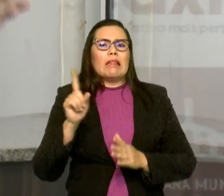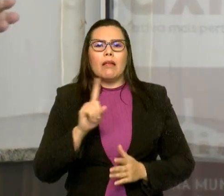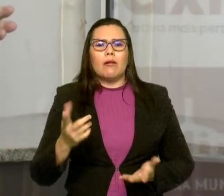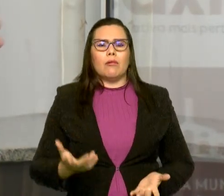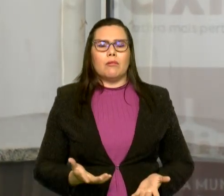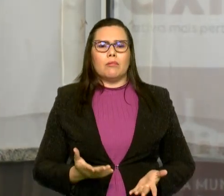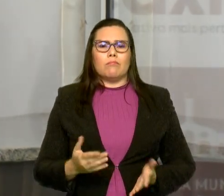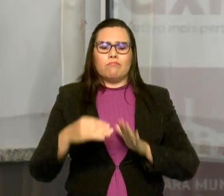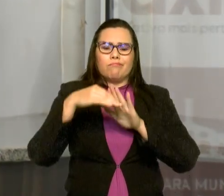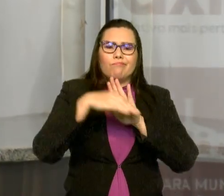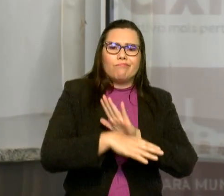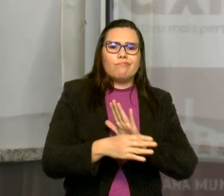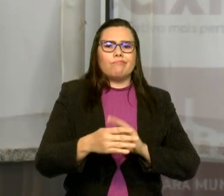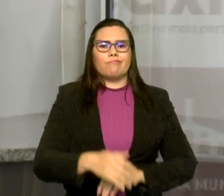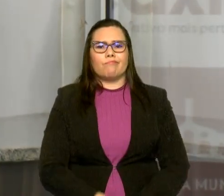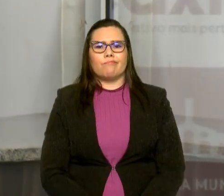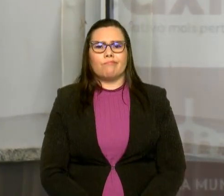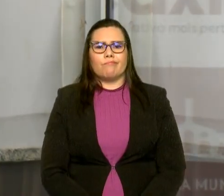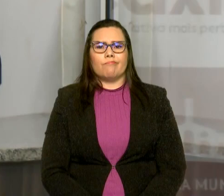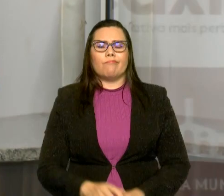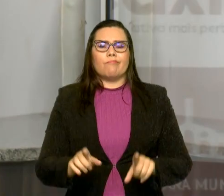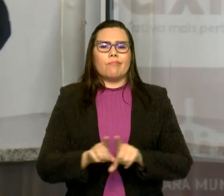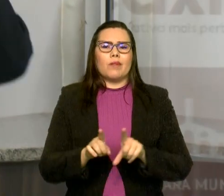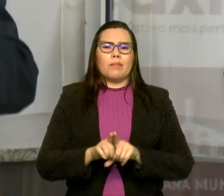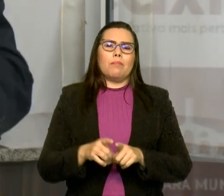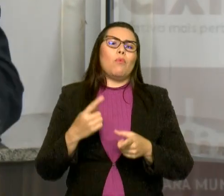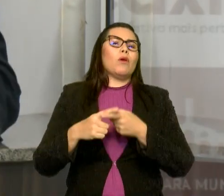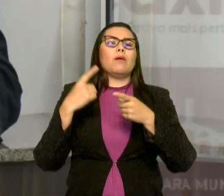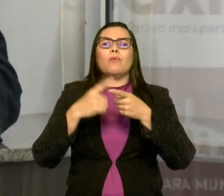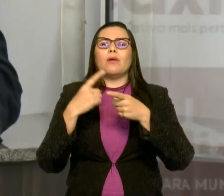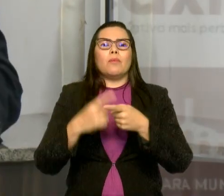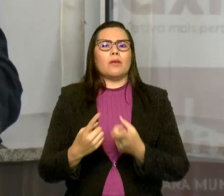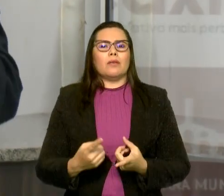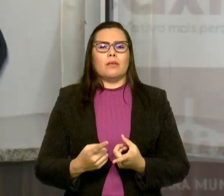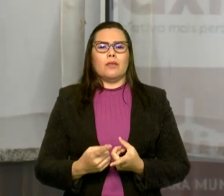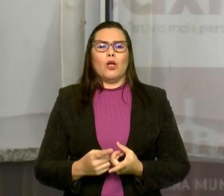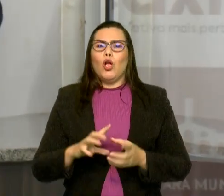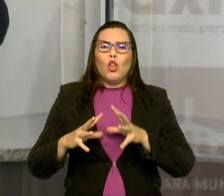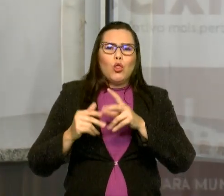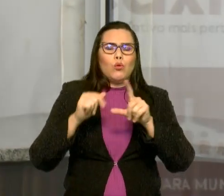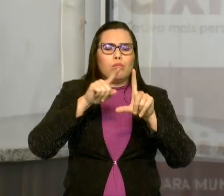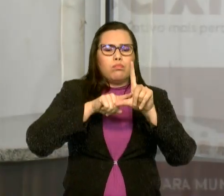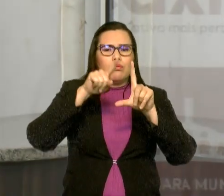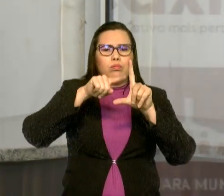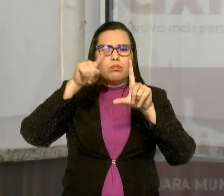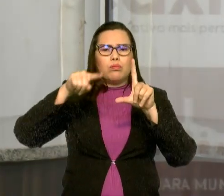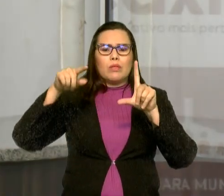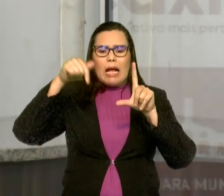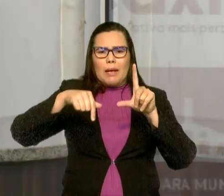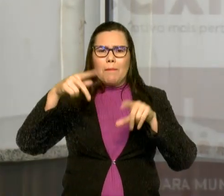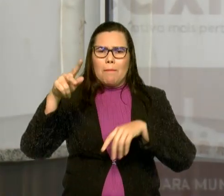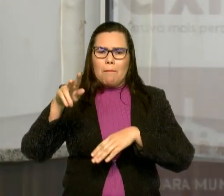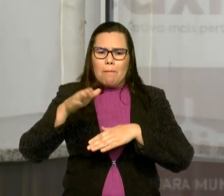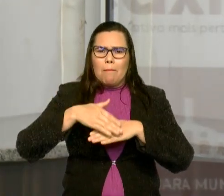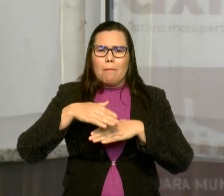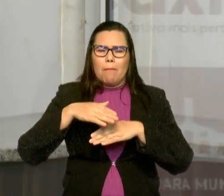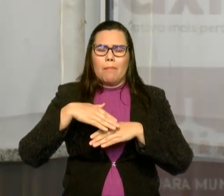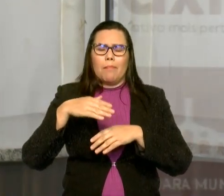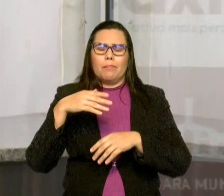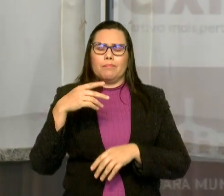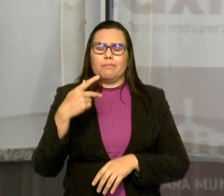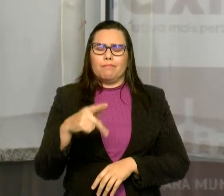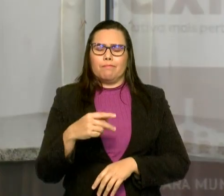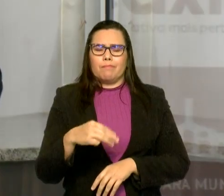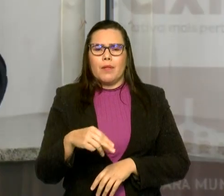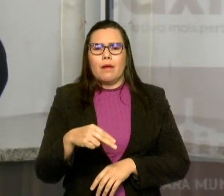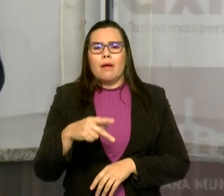o índice de renda? Por que que o Maranhão... E por quê, e por quê, e por quê? Isso nos traz a mesma emoção da alegria, mas